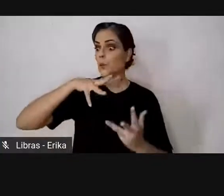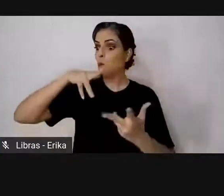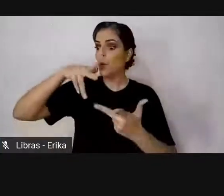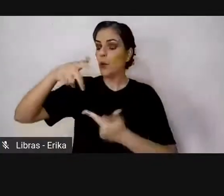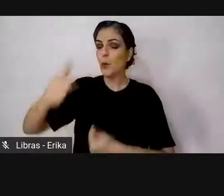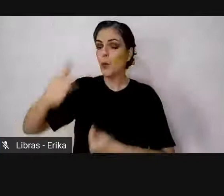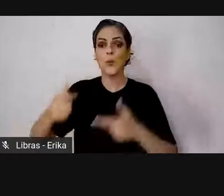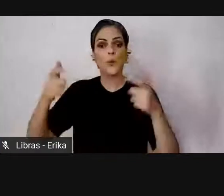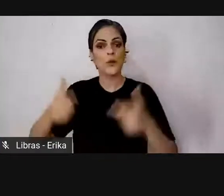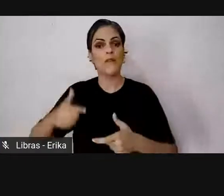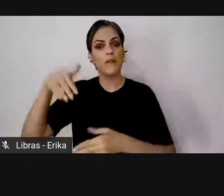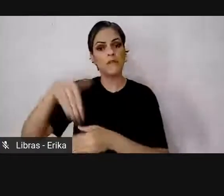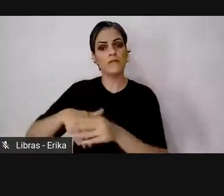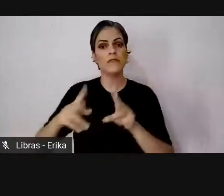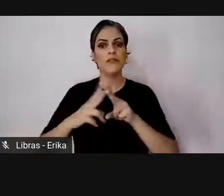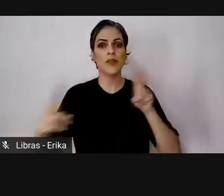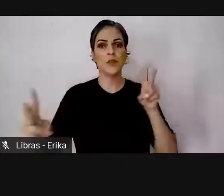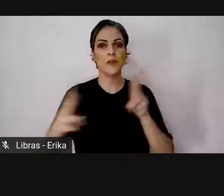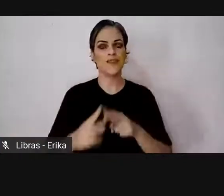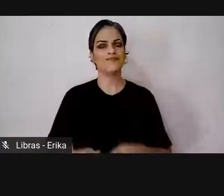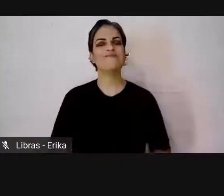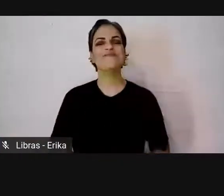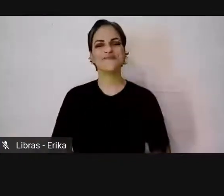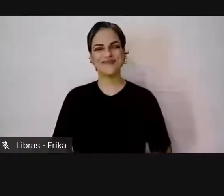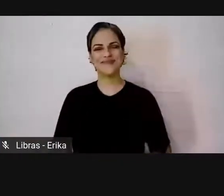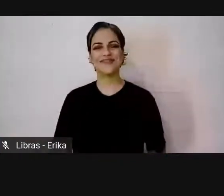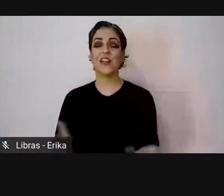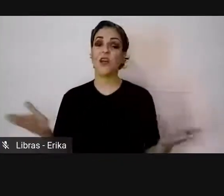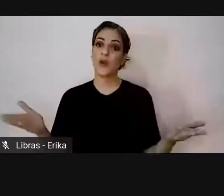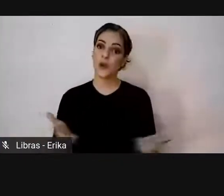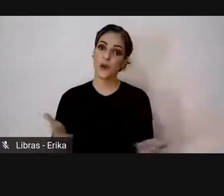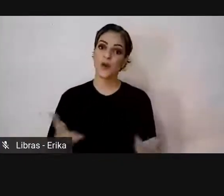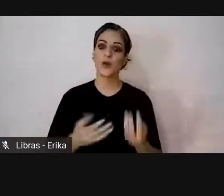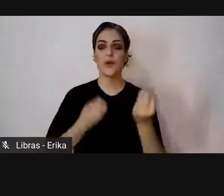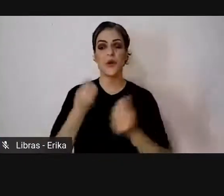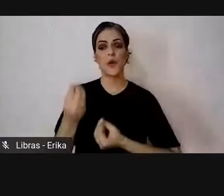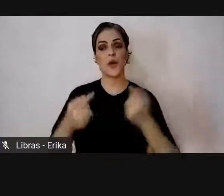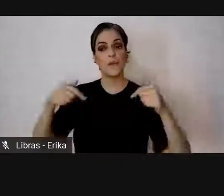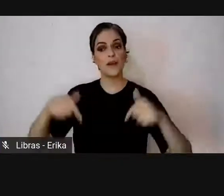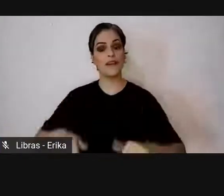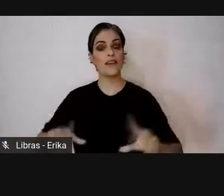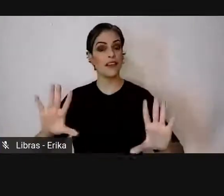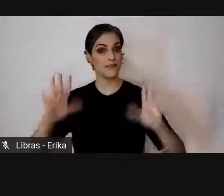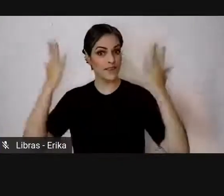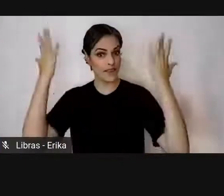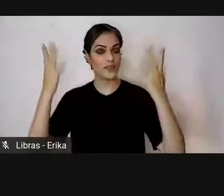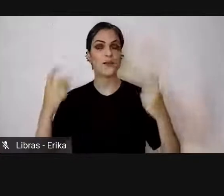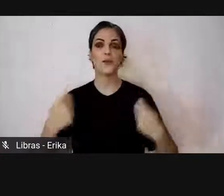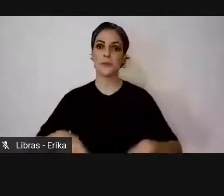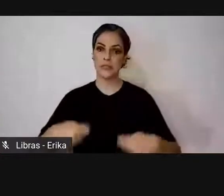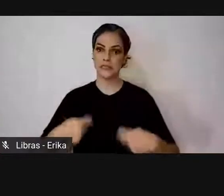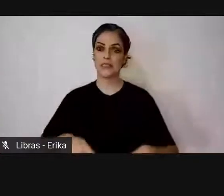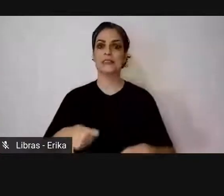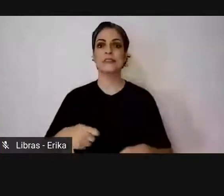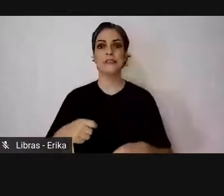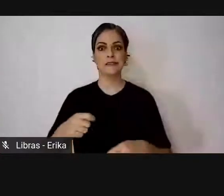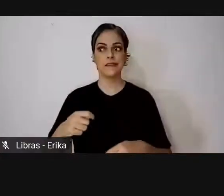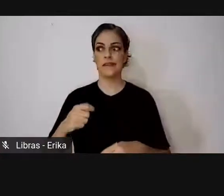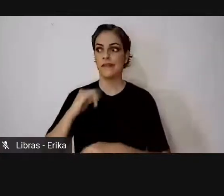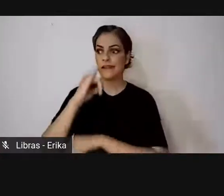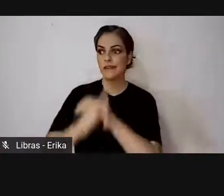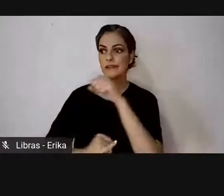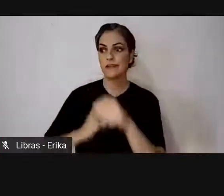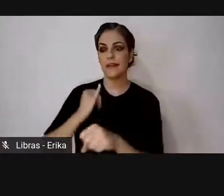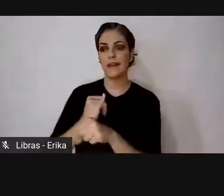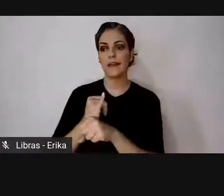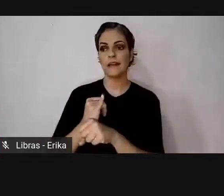né, para que esse evento pudesse acontecer, nós tivemos que estabelecer uma conexão com o outro lado do